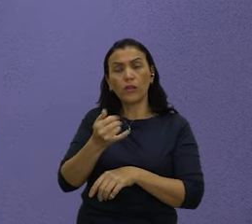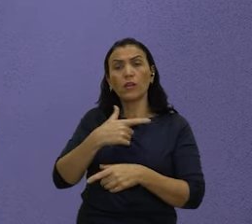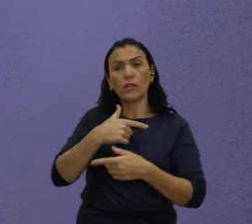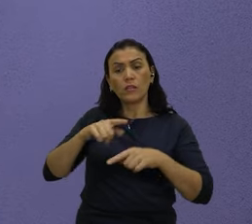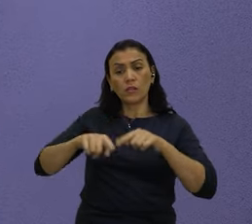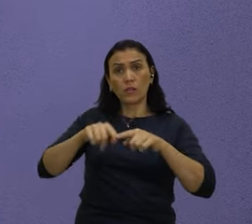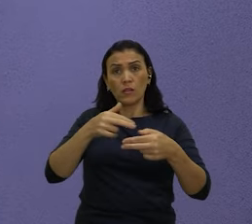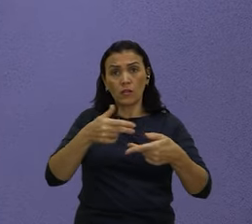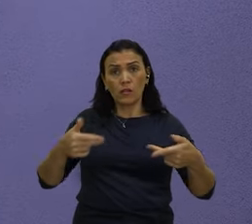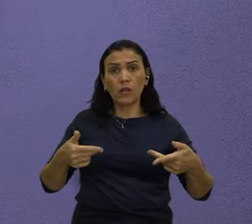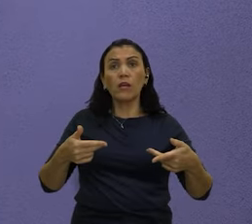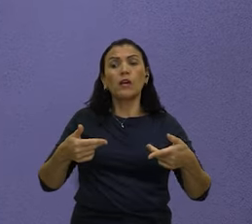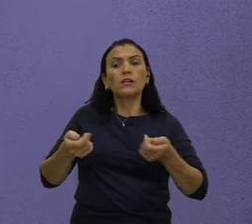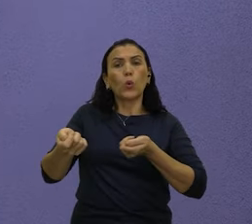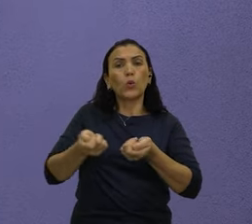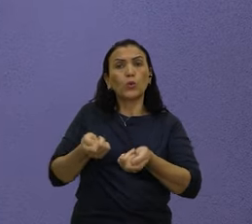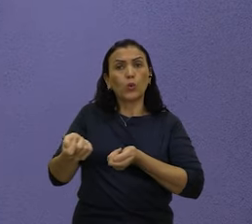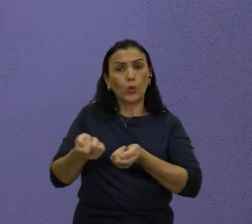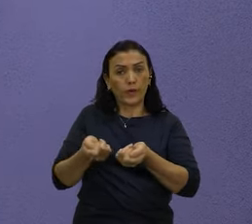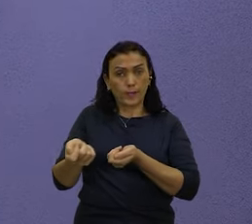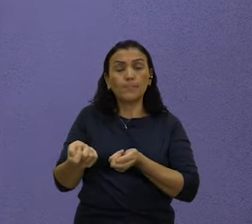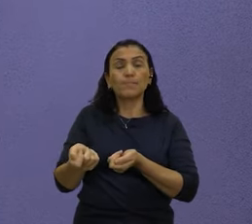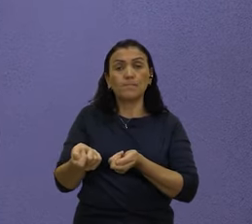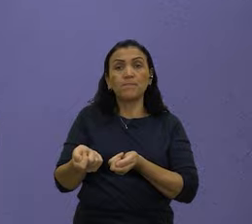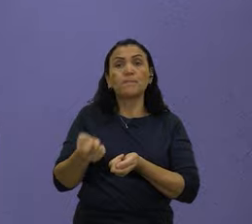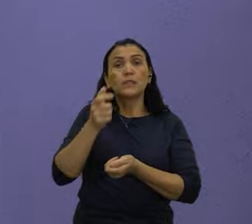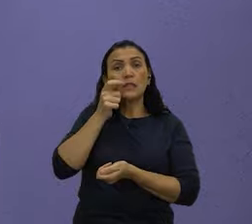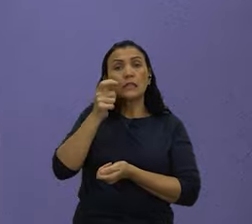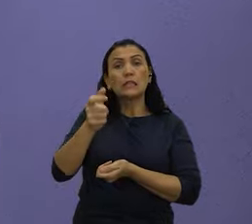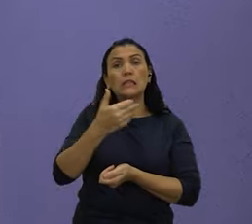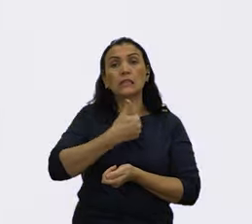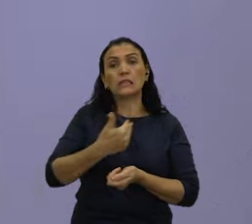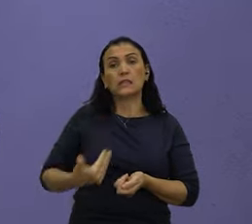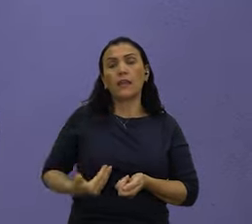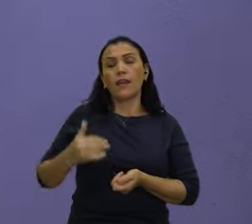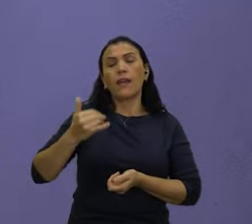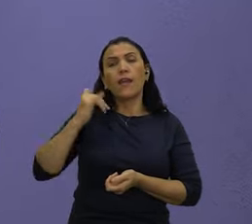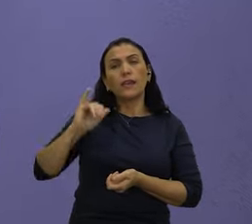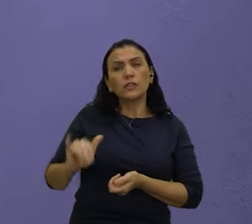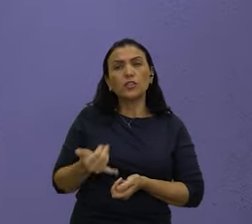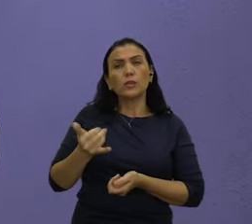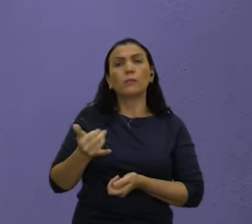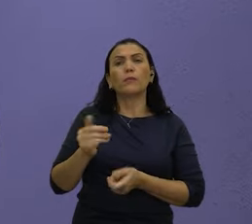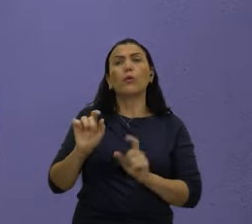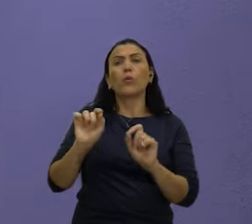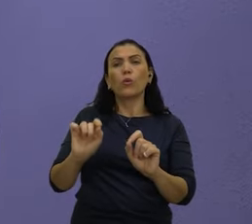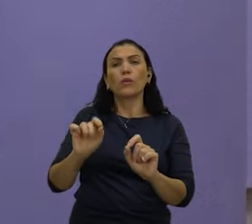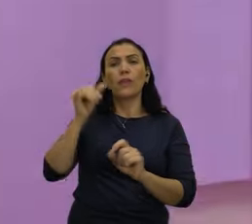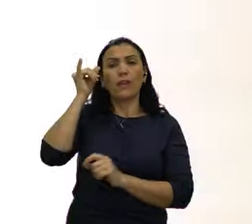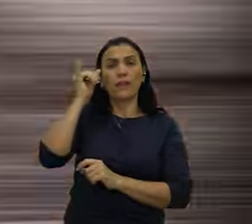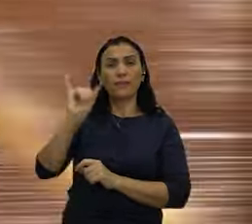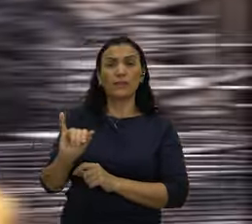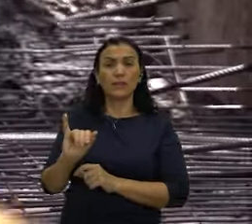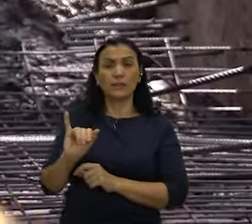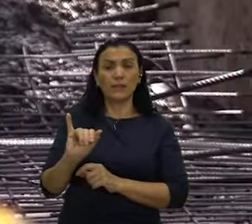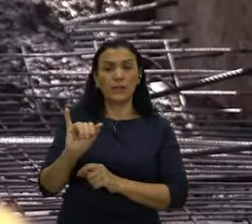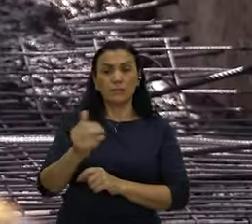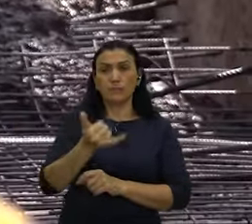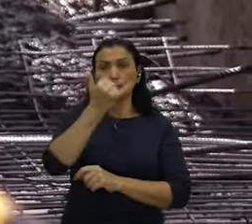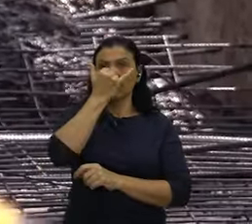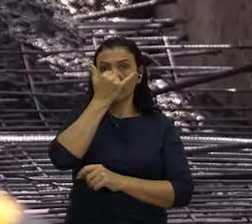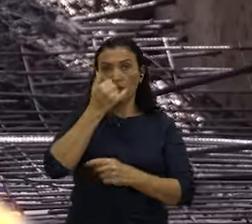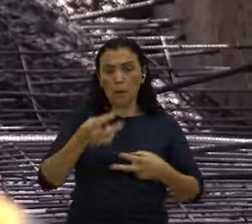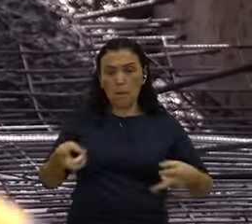deles seja feito de forma racional, no melhor interesse público, evitando o aproveitamento predatório. Ou